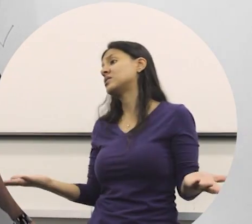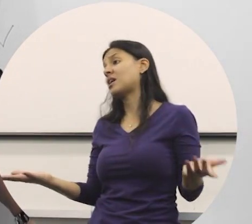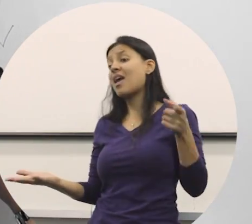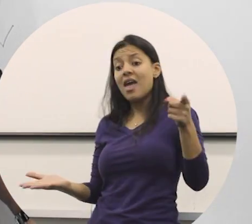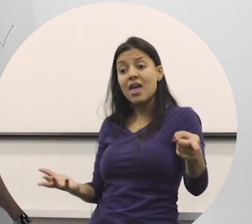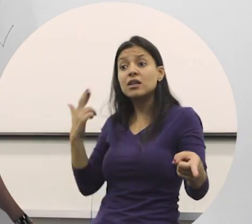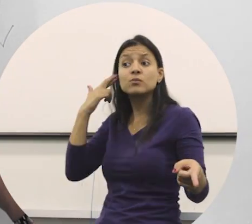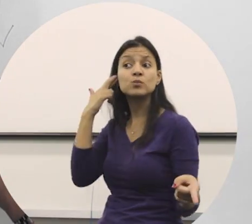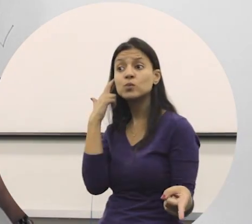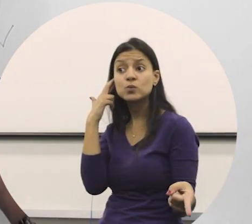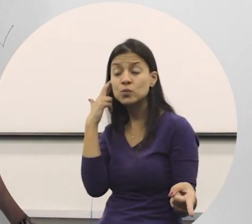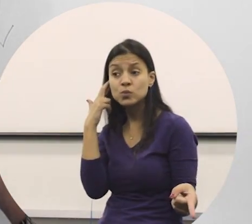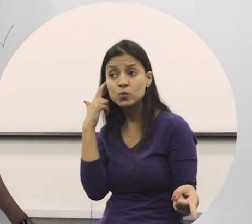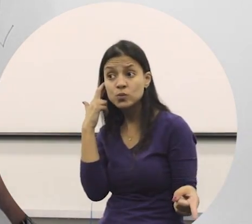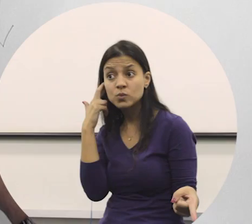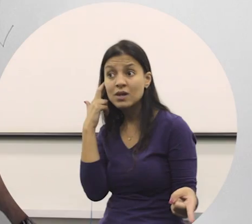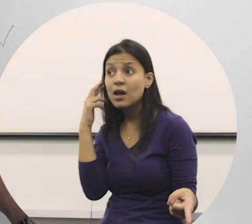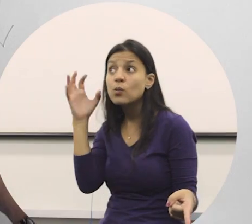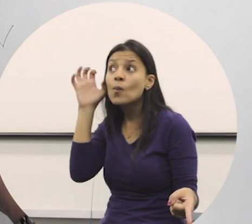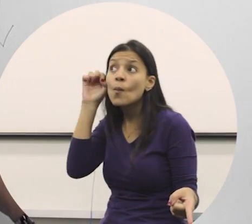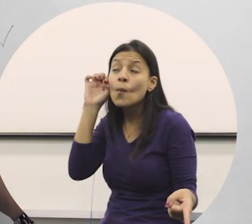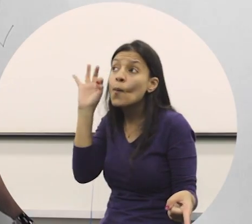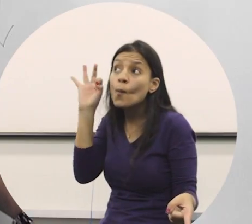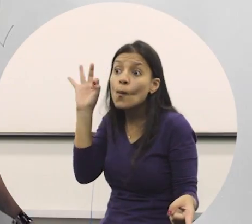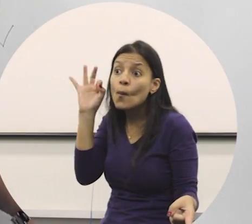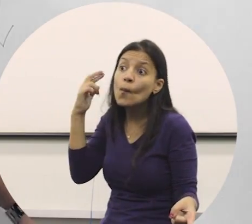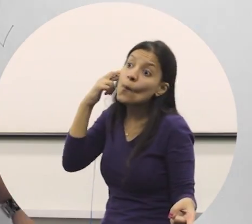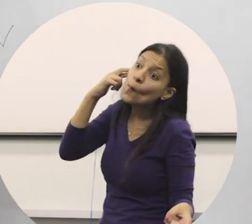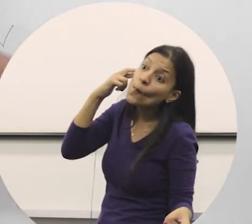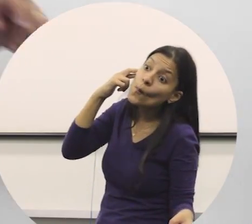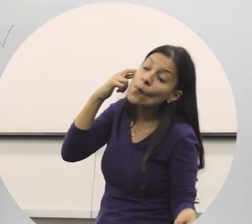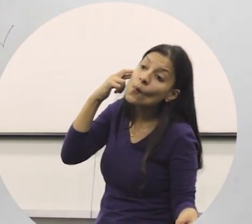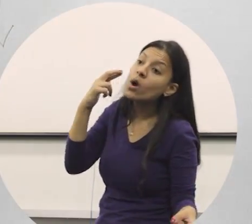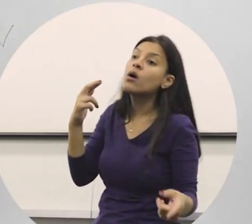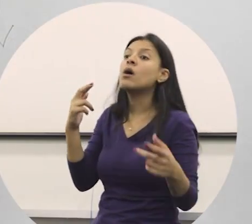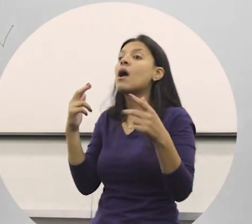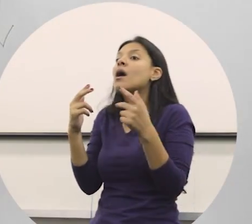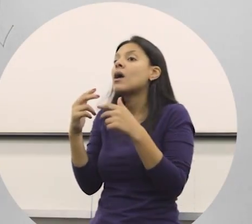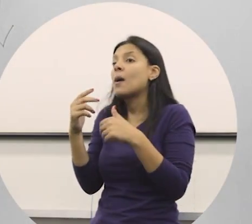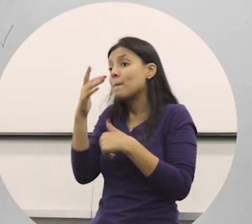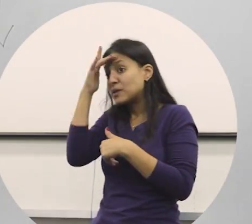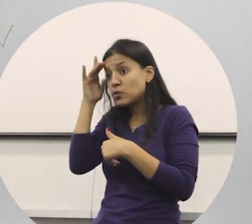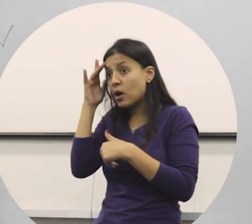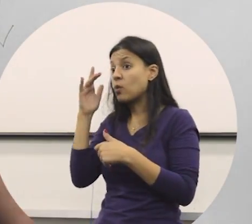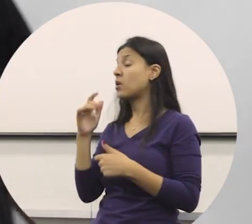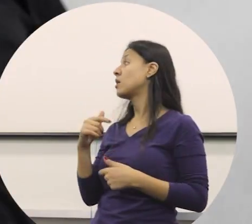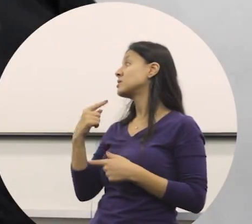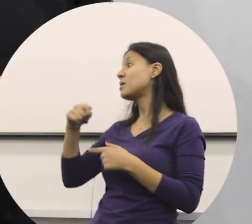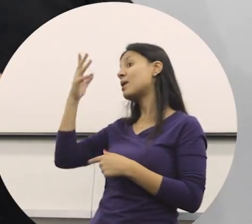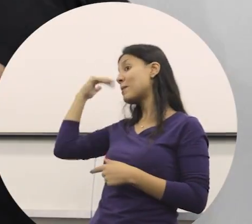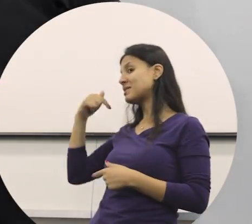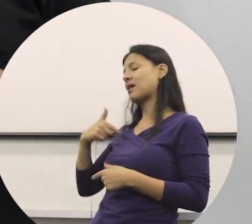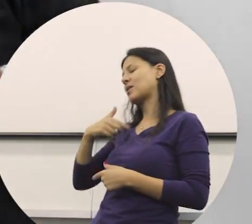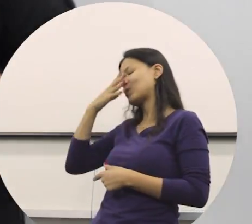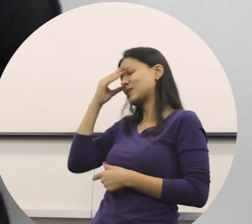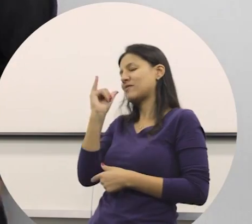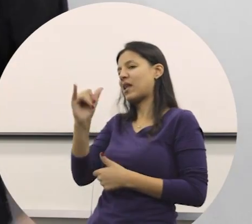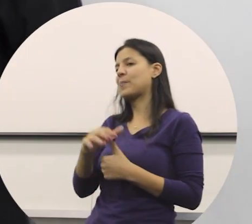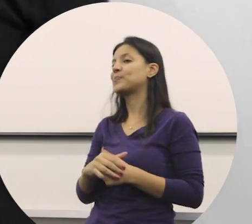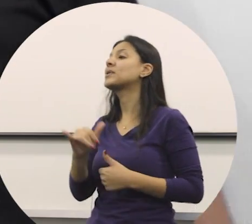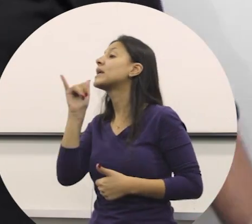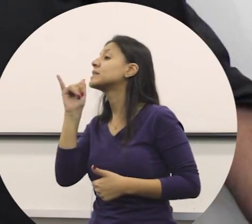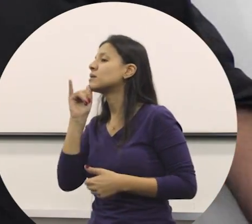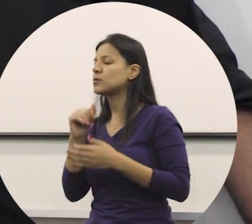escuta. Não escutando, ela não adquire naturalmente. Pessoal, eu não falei isso na aula passada. Olha só, vou dar um exemplo para